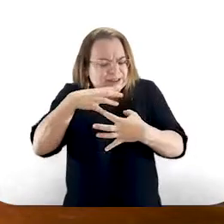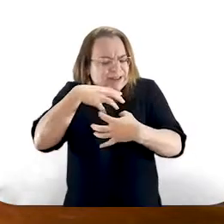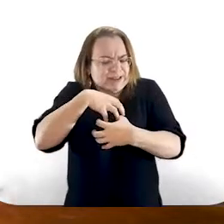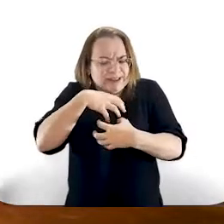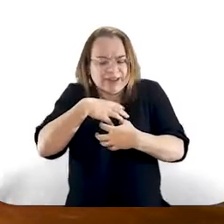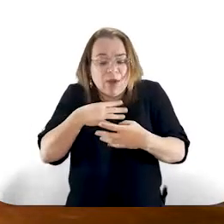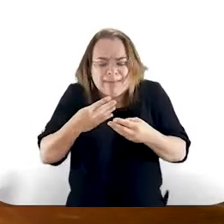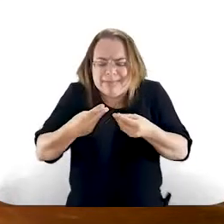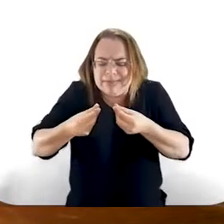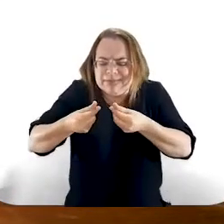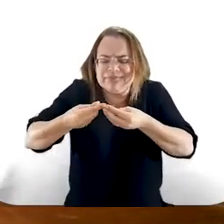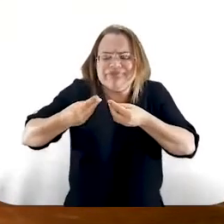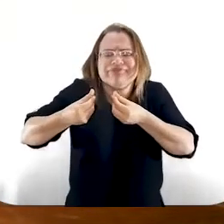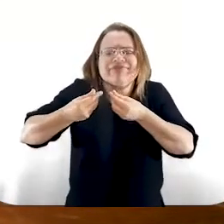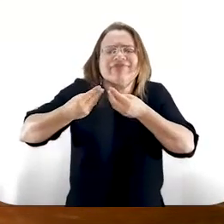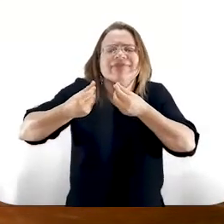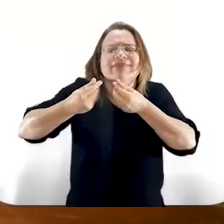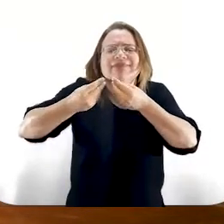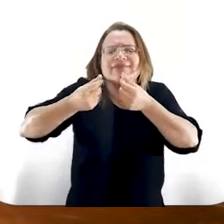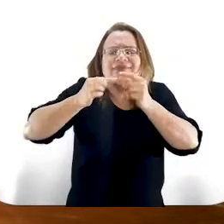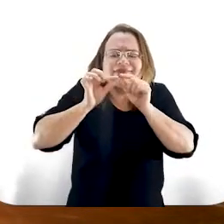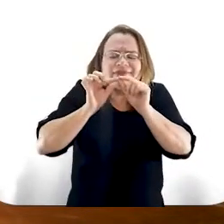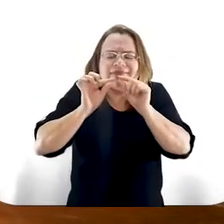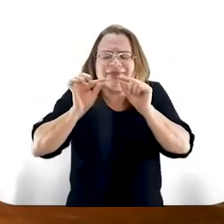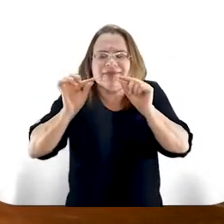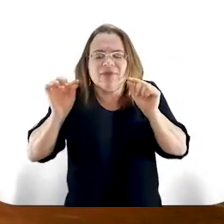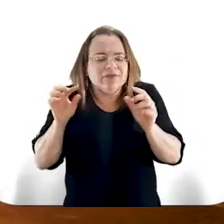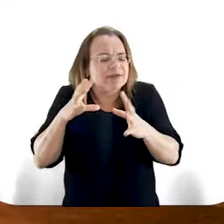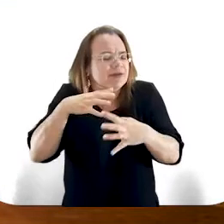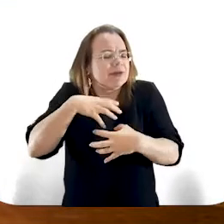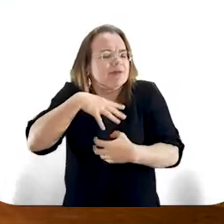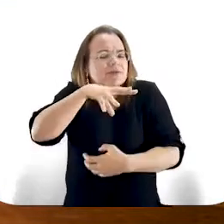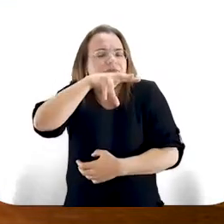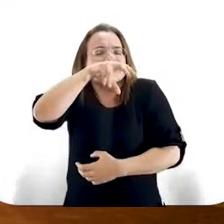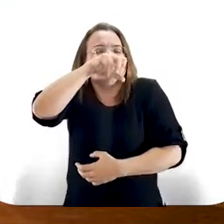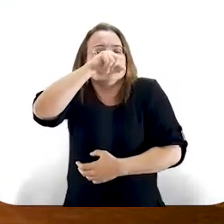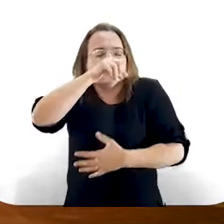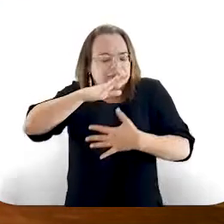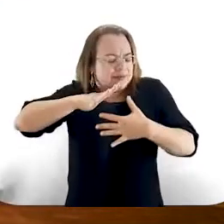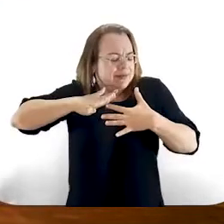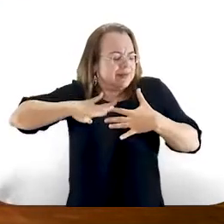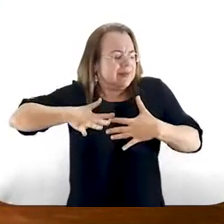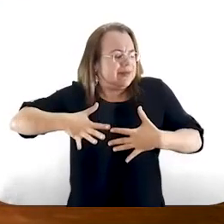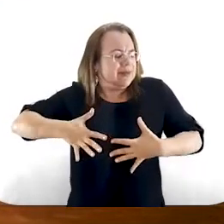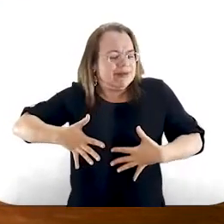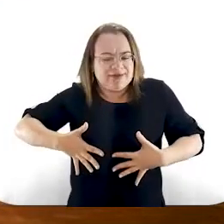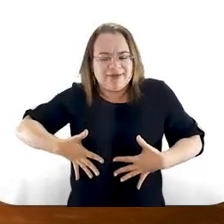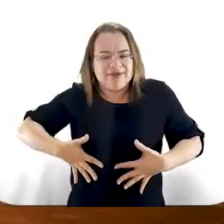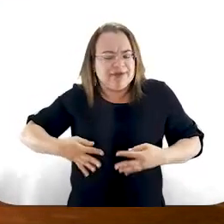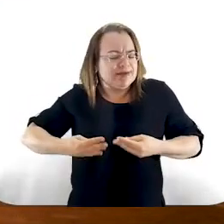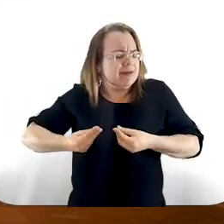lá e sentiu a espessura do fio. Pôde até sentir o cheiro daquele tecido que já saía ali.